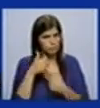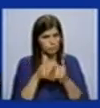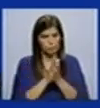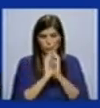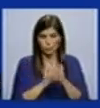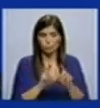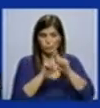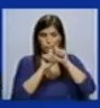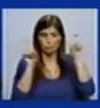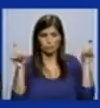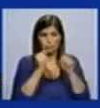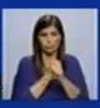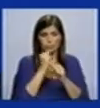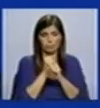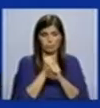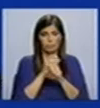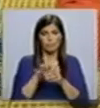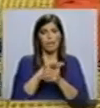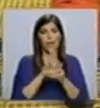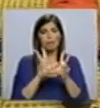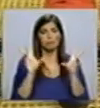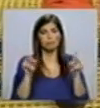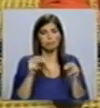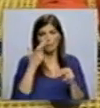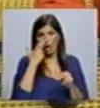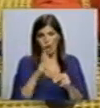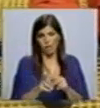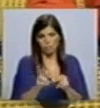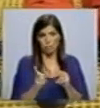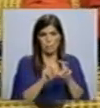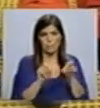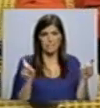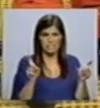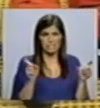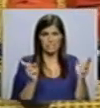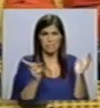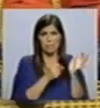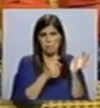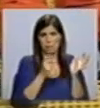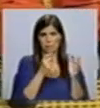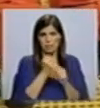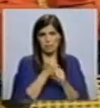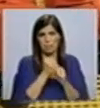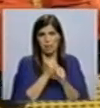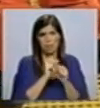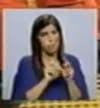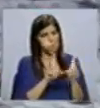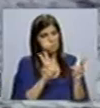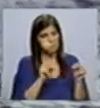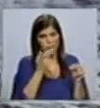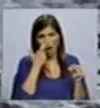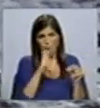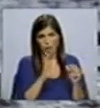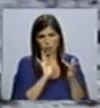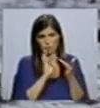empresa que trabalha na área de purificação do ar. Uma empresa norte-americana trabalha na área de purificação do ar e que foi